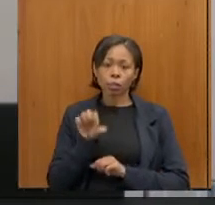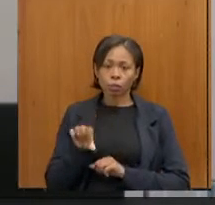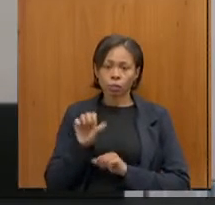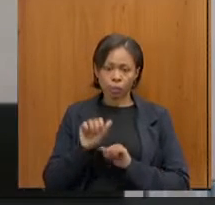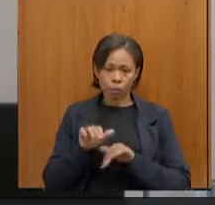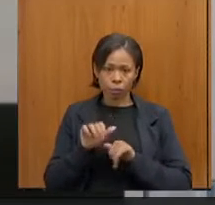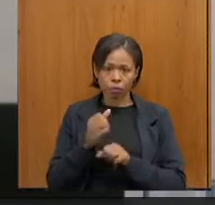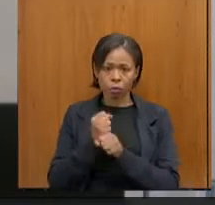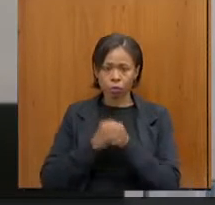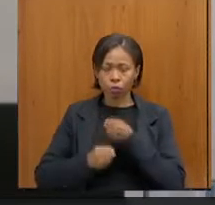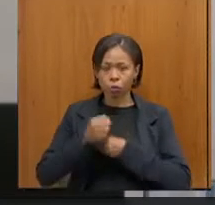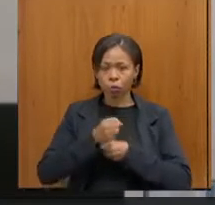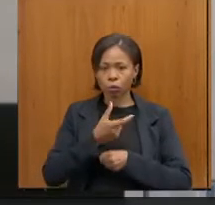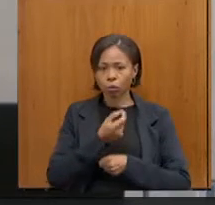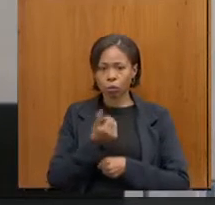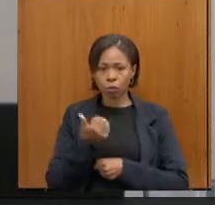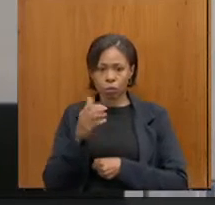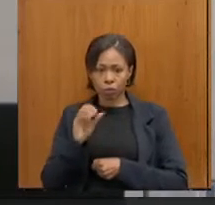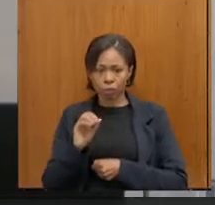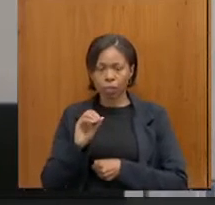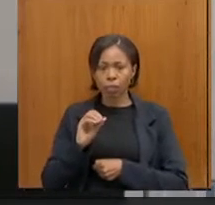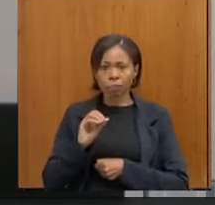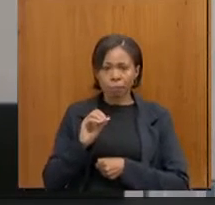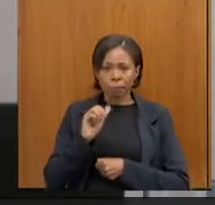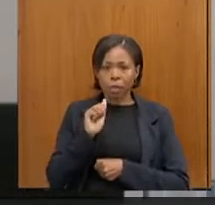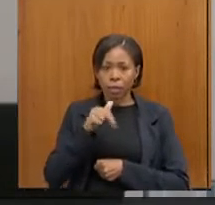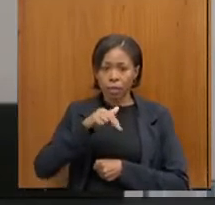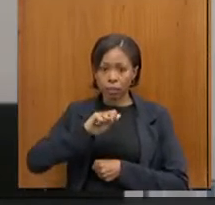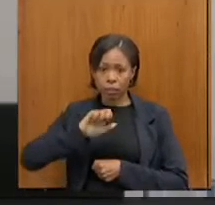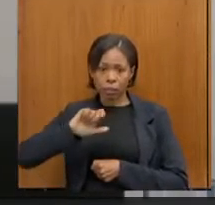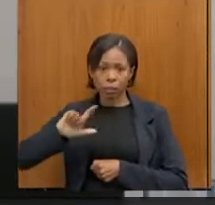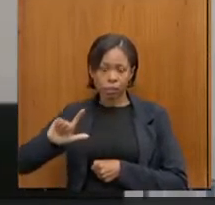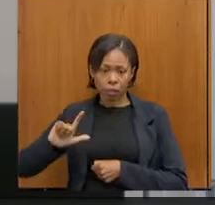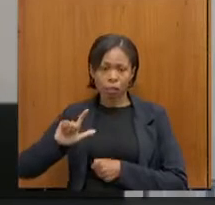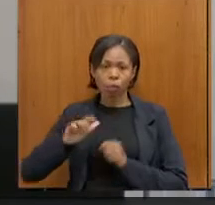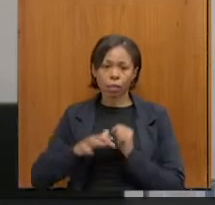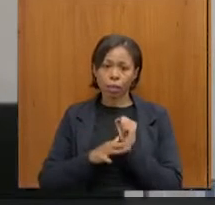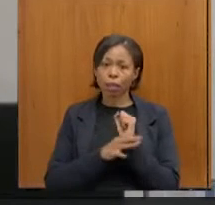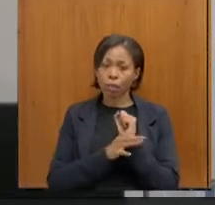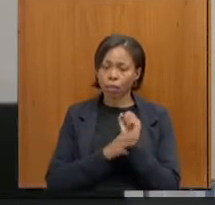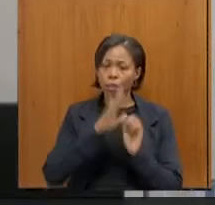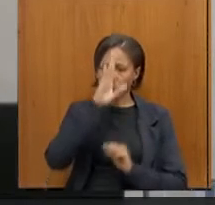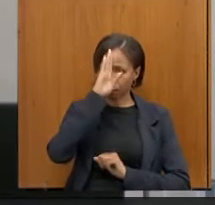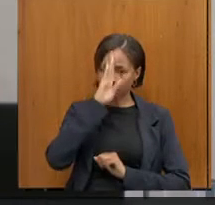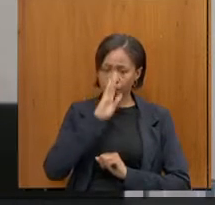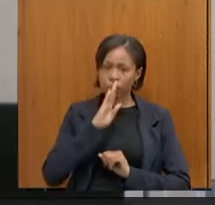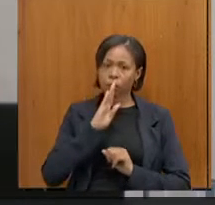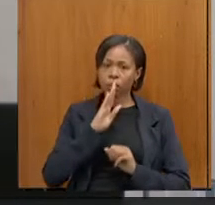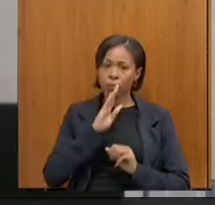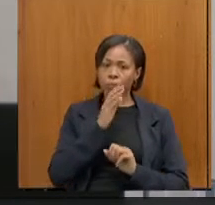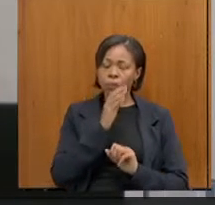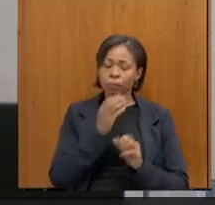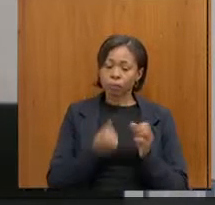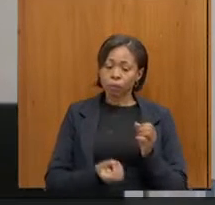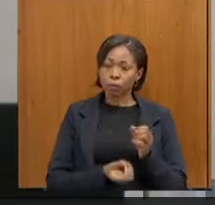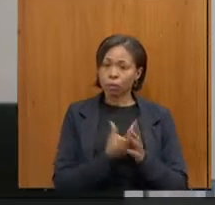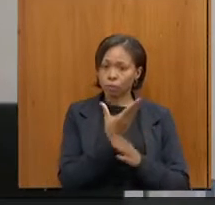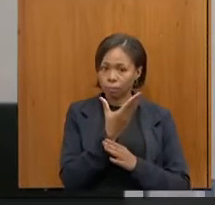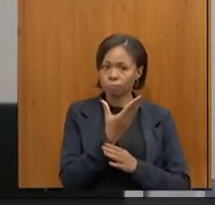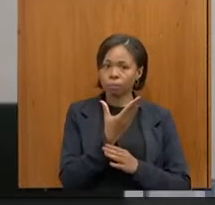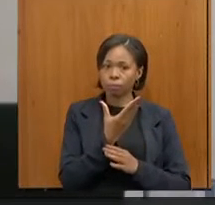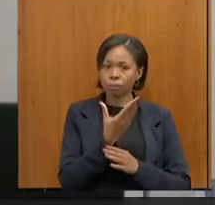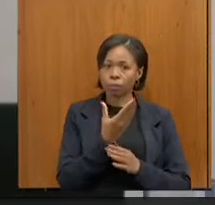setembro de 2010 da Agência Nacional de Energia Elétrica Nael que garante a gratuidade da instalação Tanto para quem tem